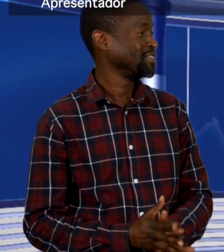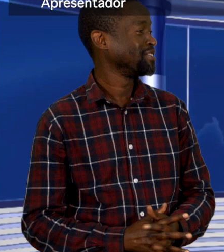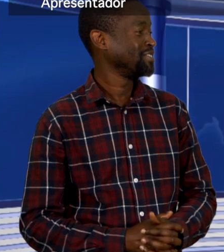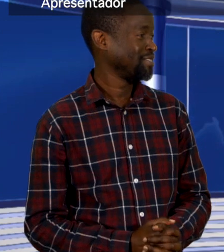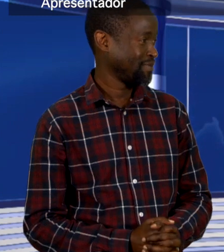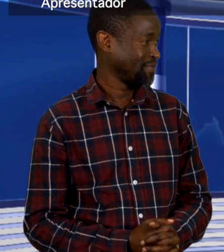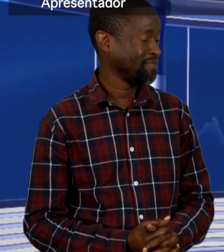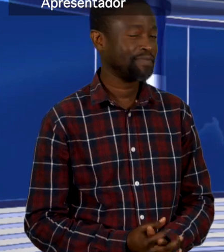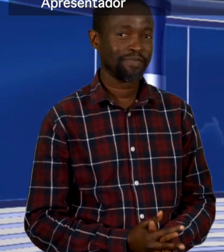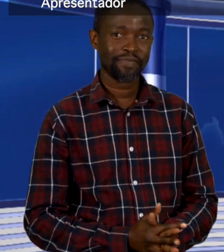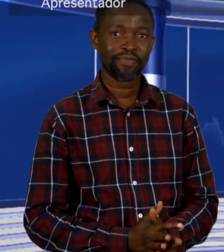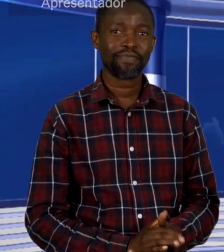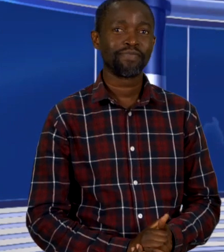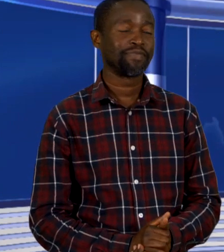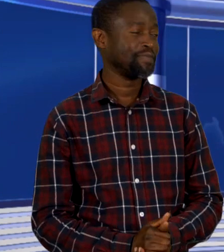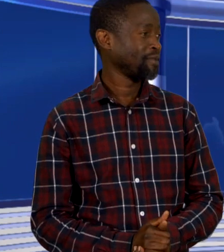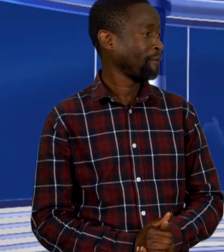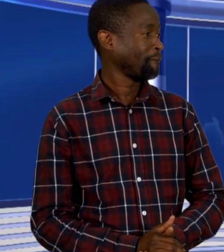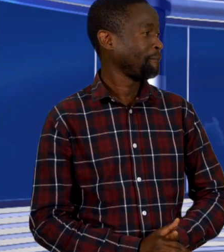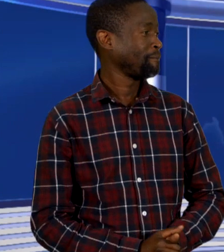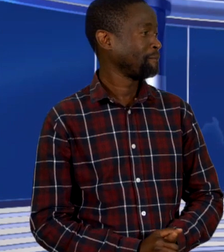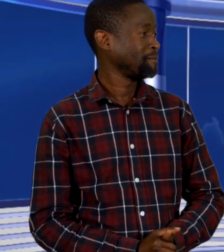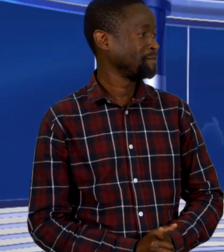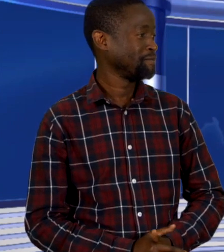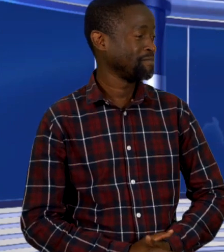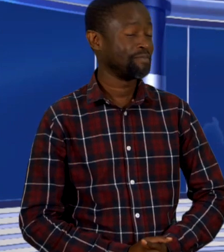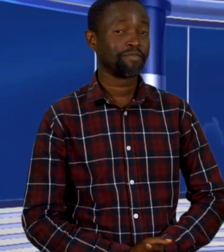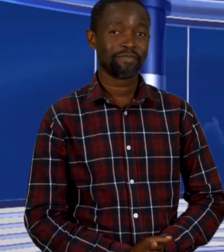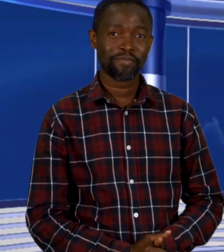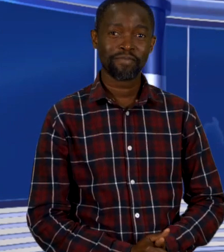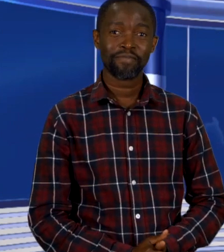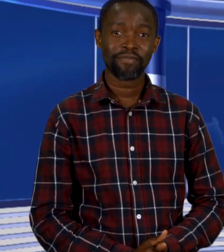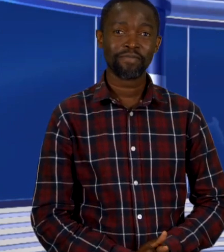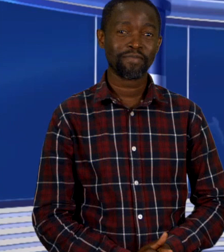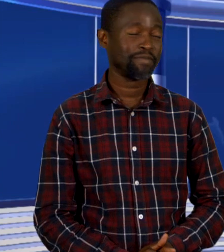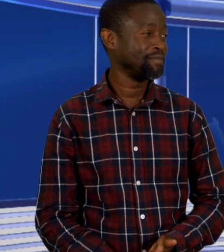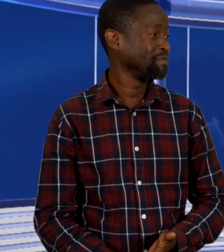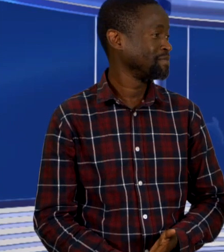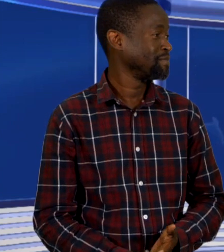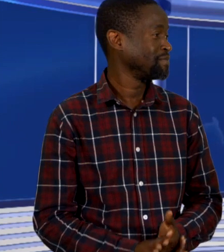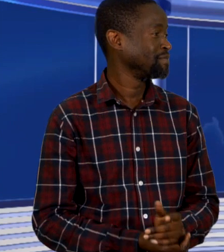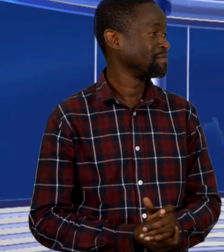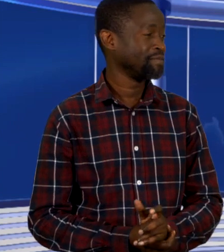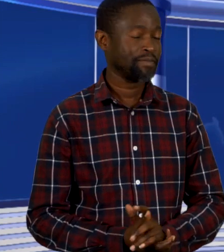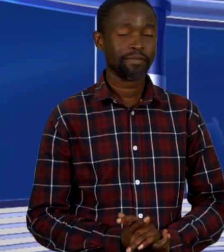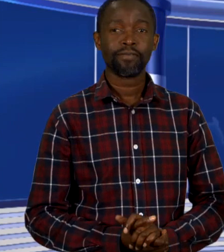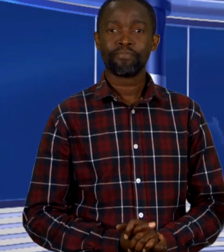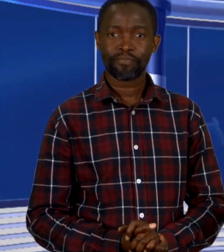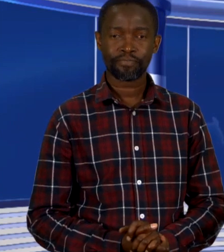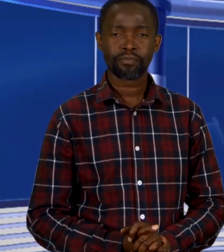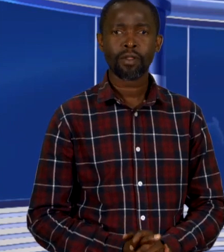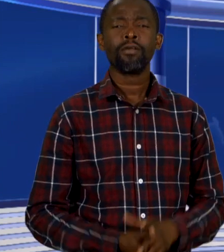edição, como a senhora Felizmina Mugamde superou as barreiras de impostas pela deficiência para se tornar